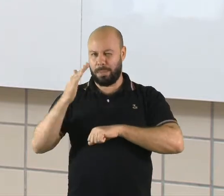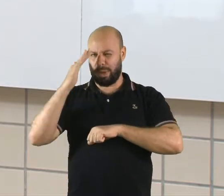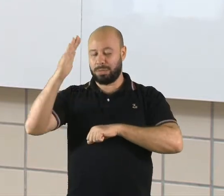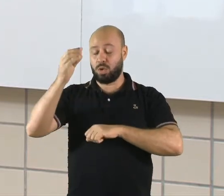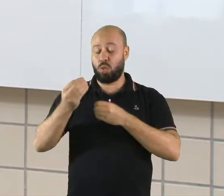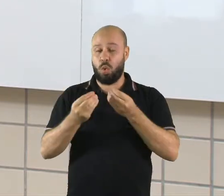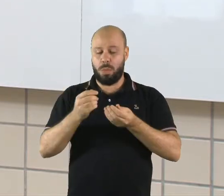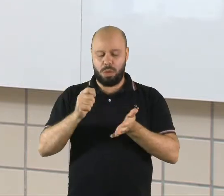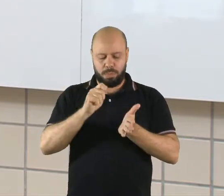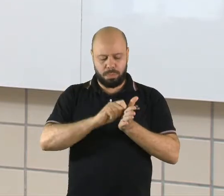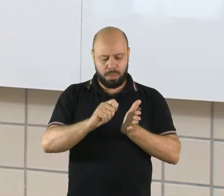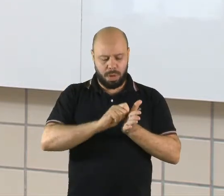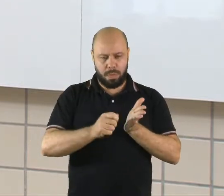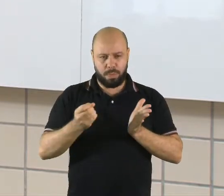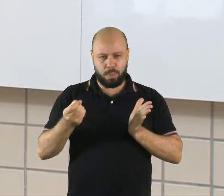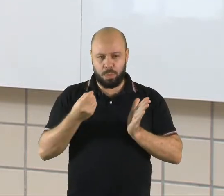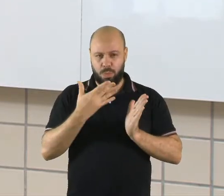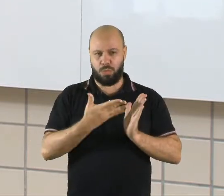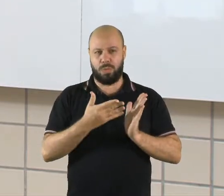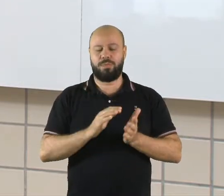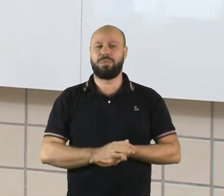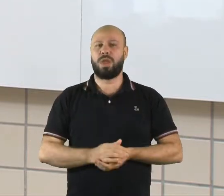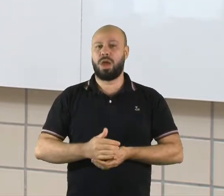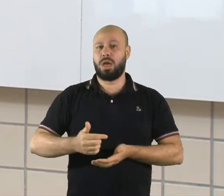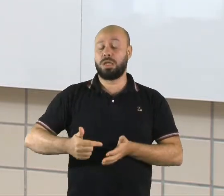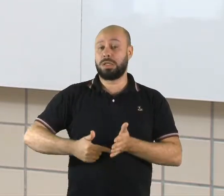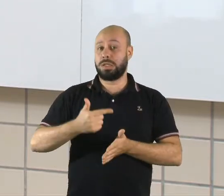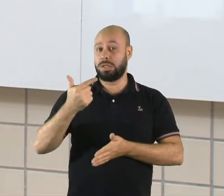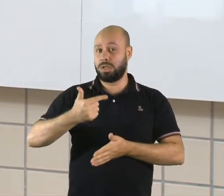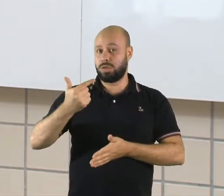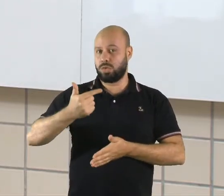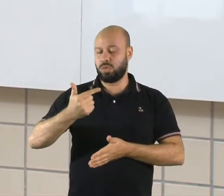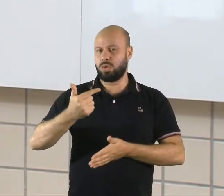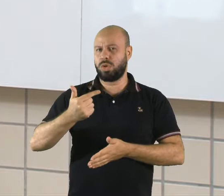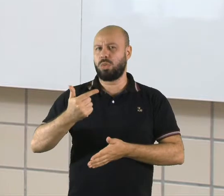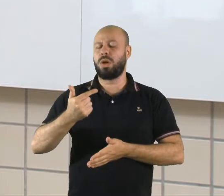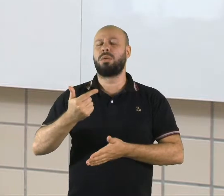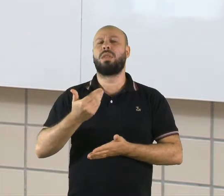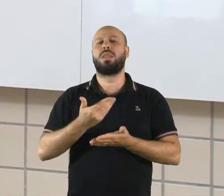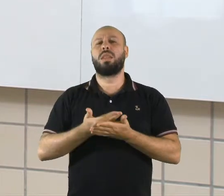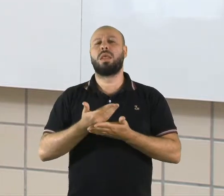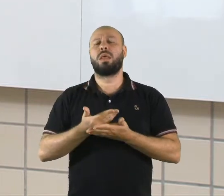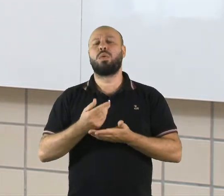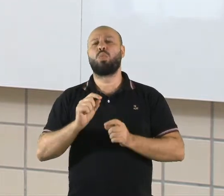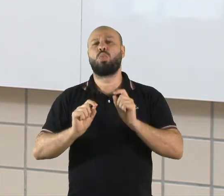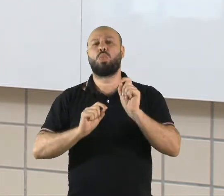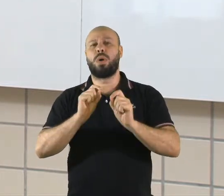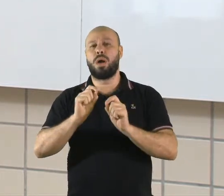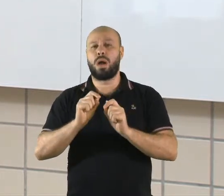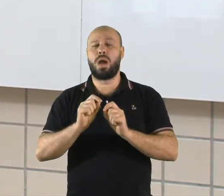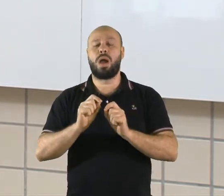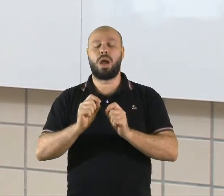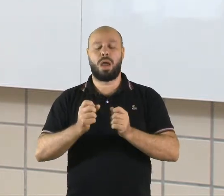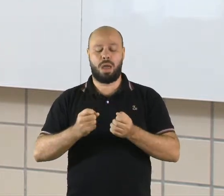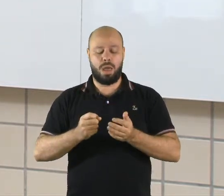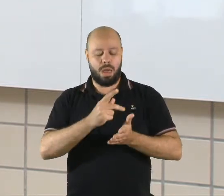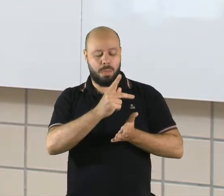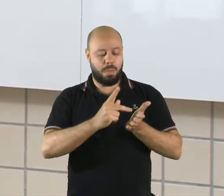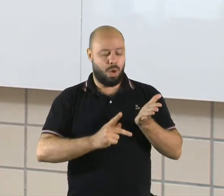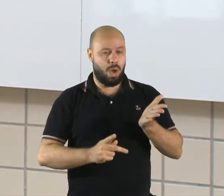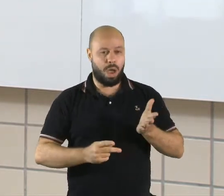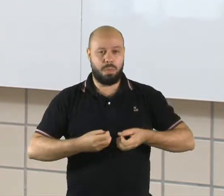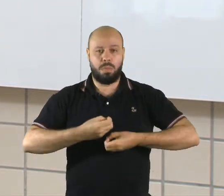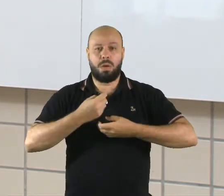um bom texto. Na segunda aula, nós trabalhamos bastante sobre poema visual e